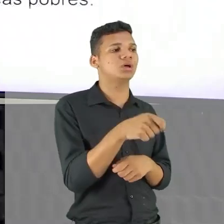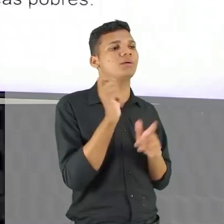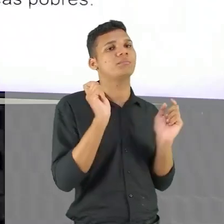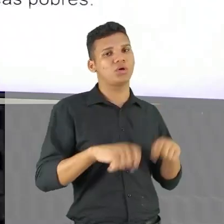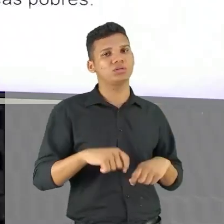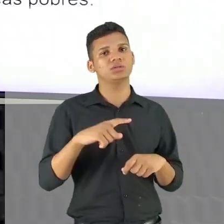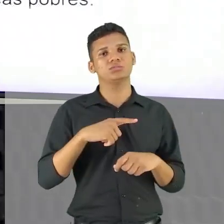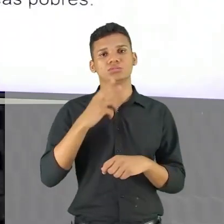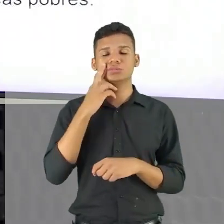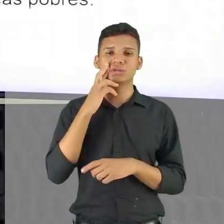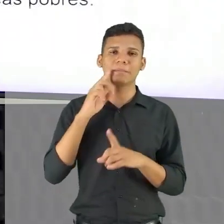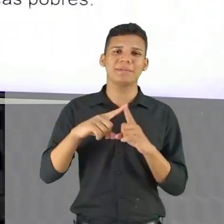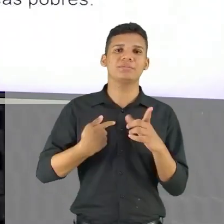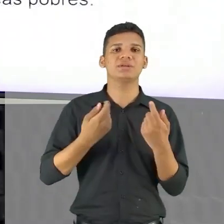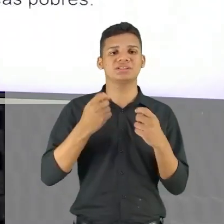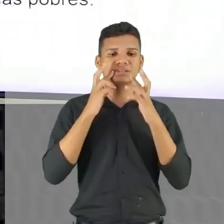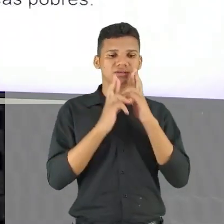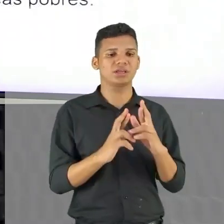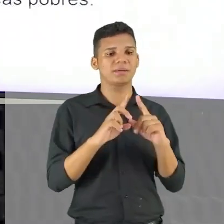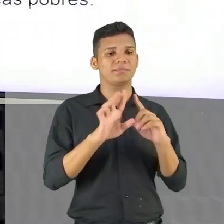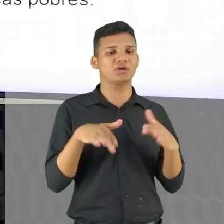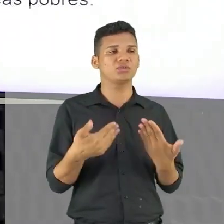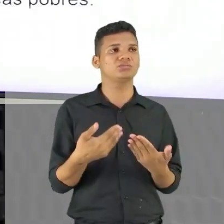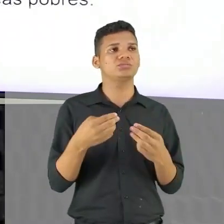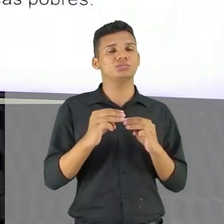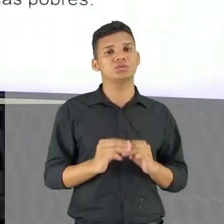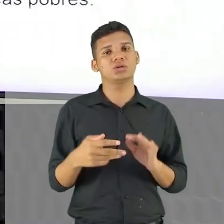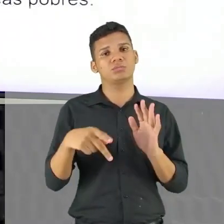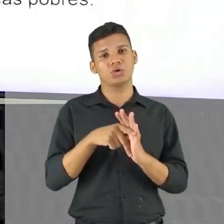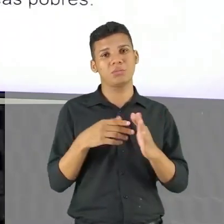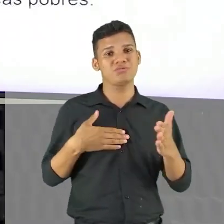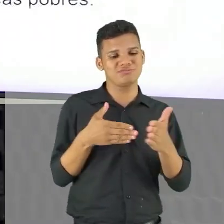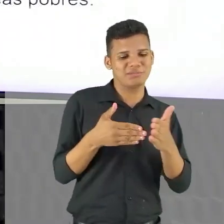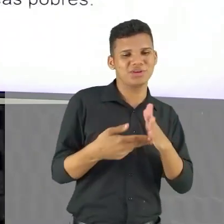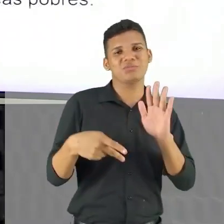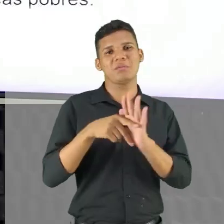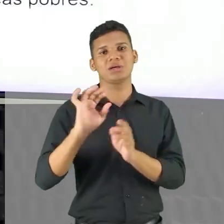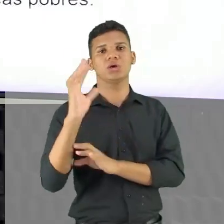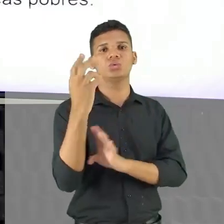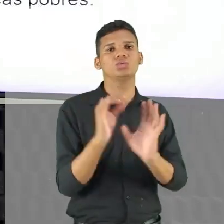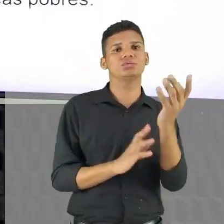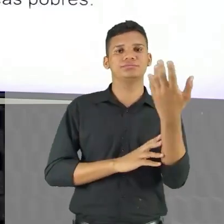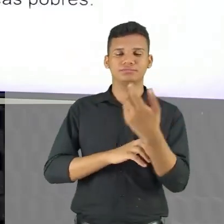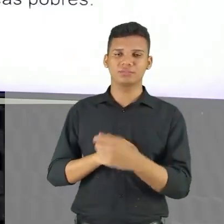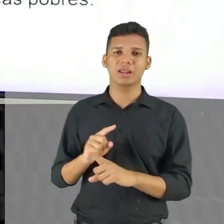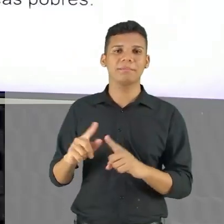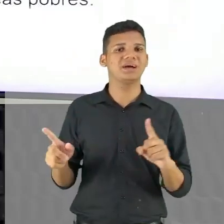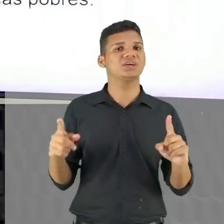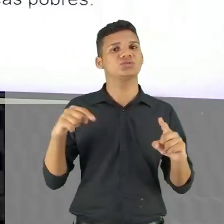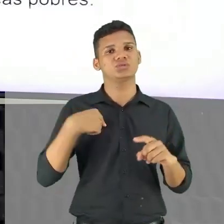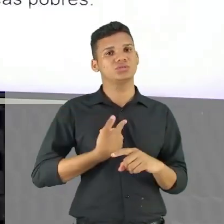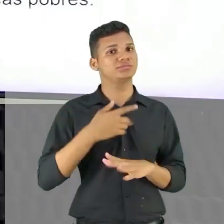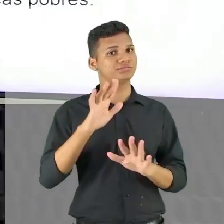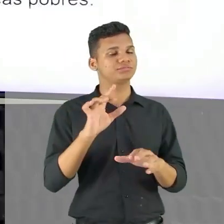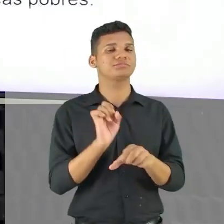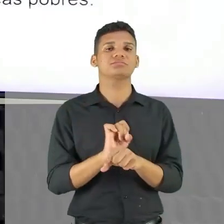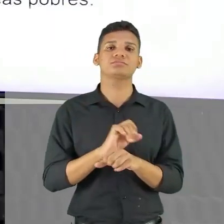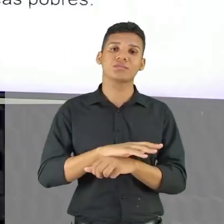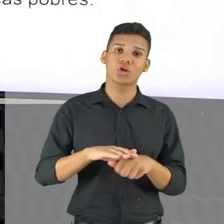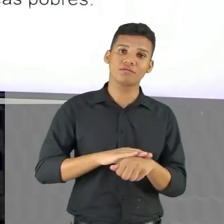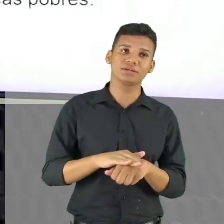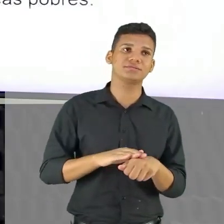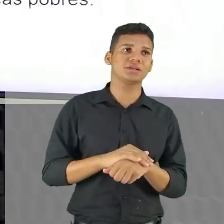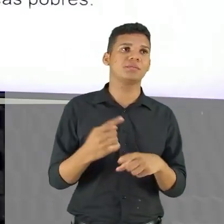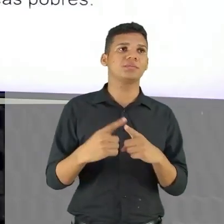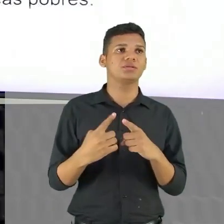natural. Respeitar isso, sem dúvida, é respeitar os limites da natureza. E, claro, que a gente não está preparado para essa conversa, tanto